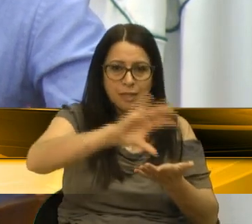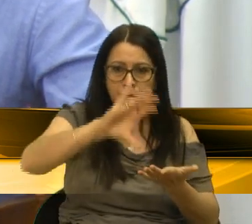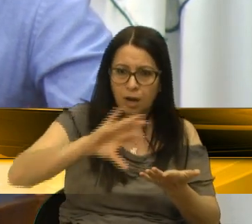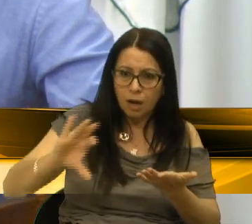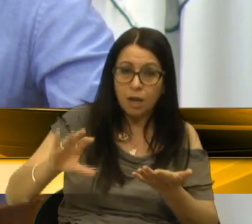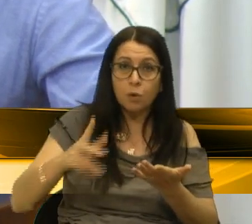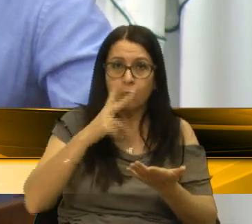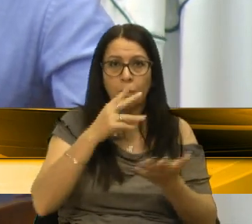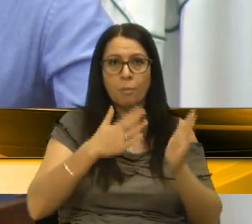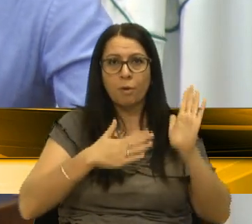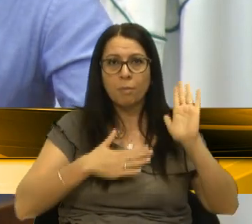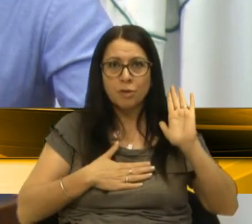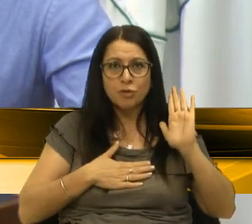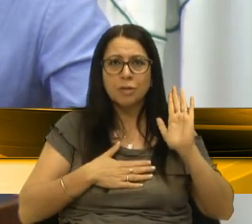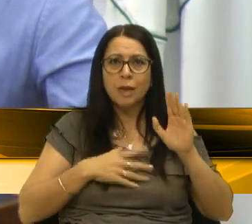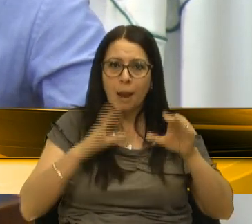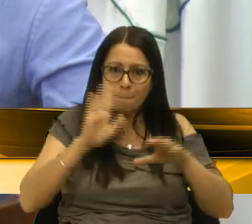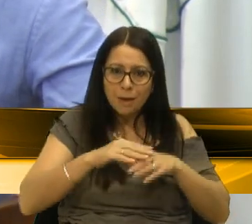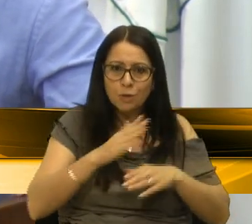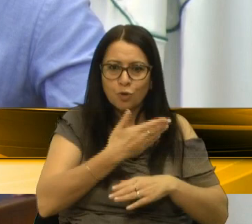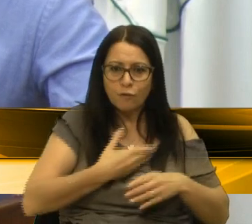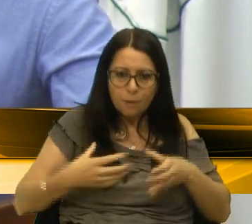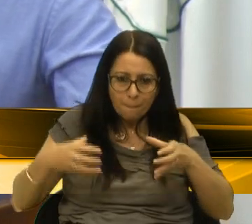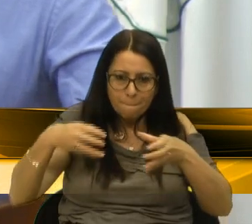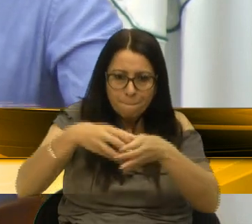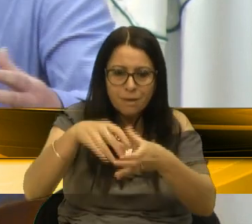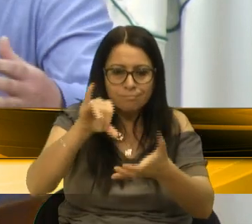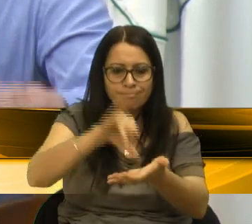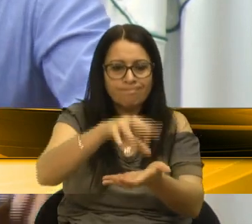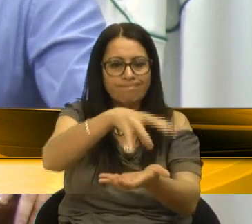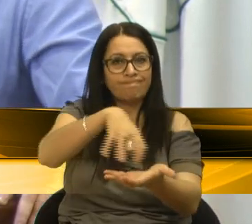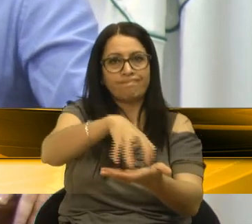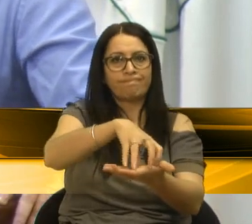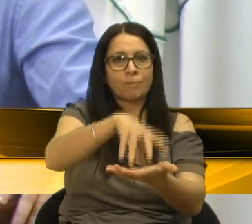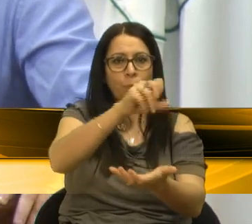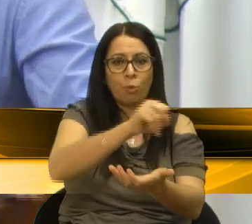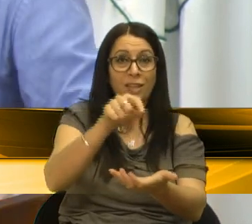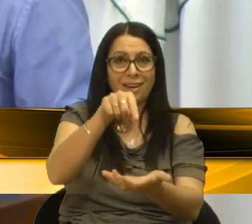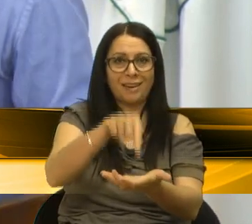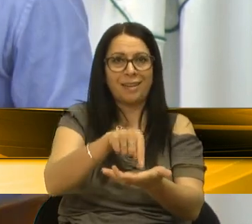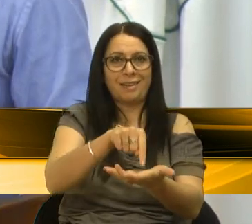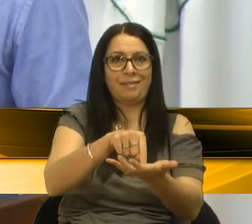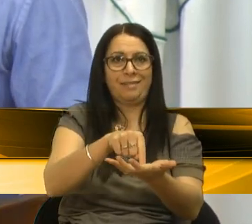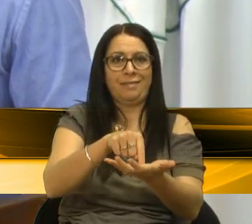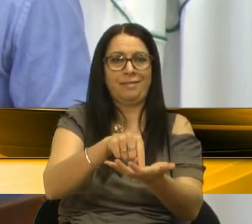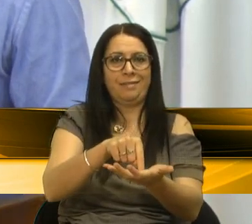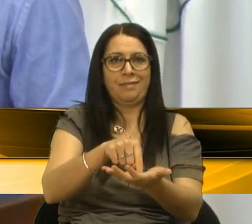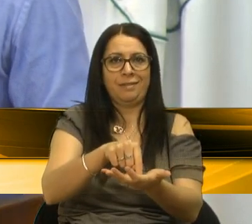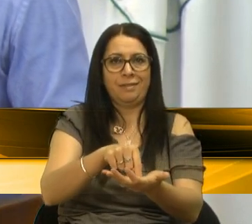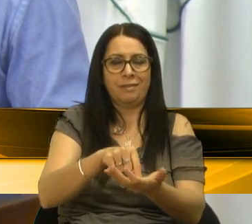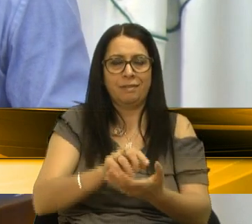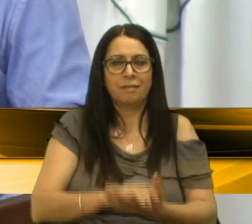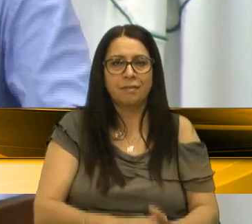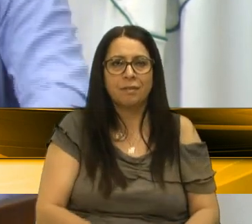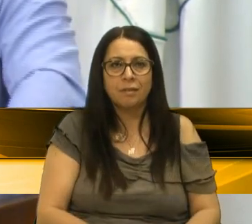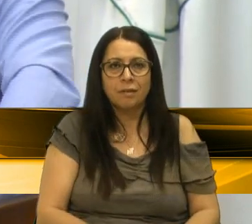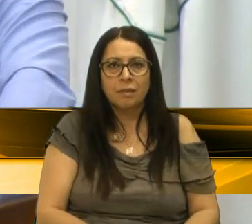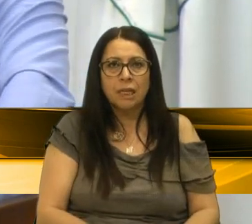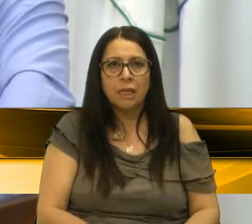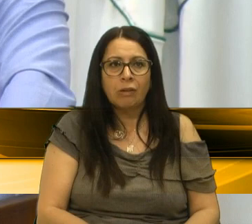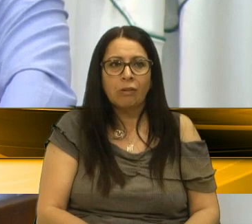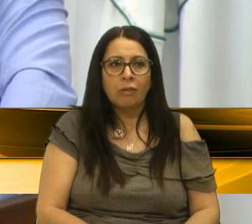prometia o prefeito, cada vez um governo mais centralizador e que tudo passa exclusivamente pelas suas mãos.